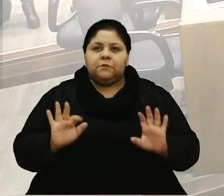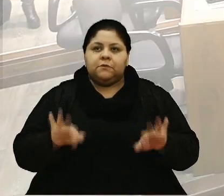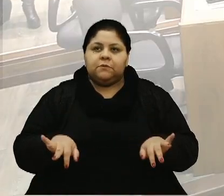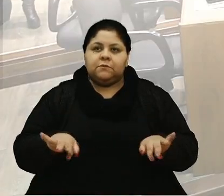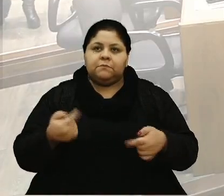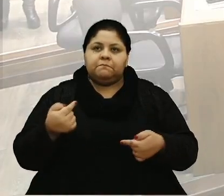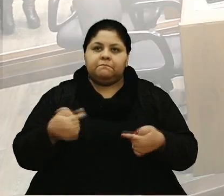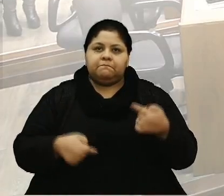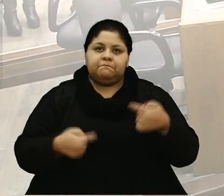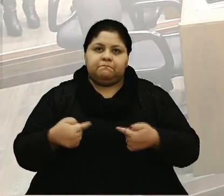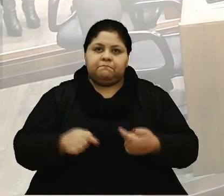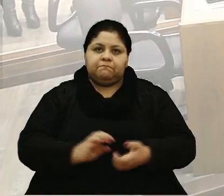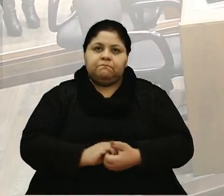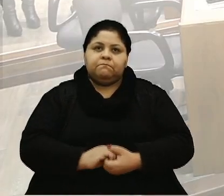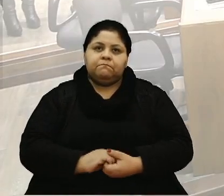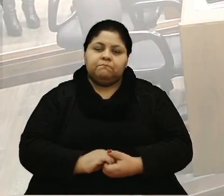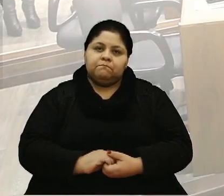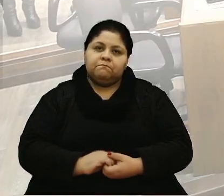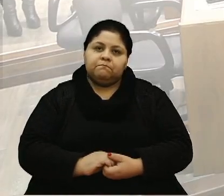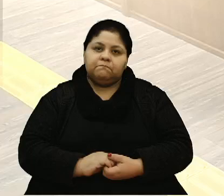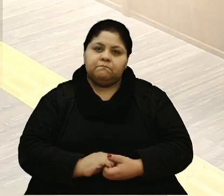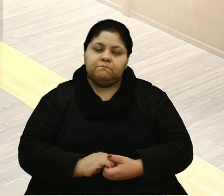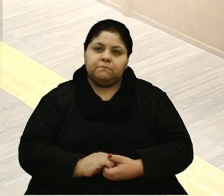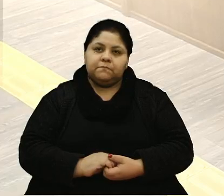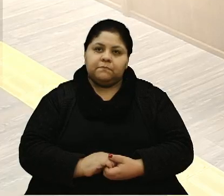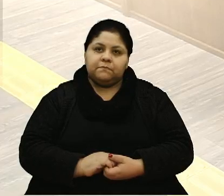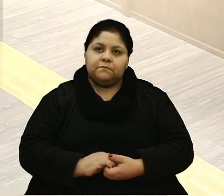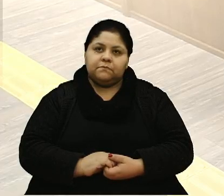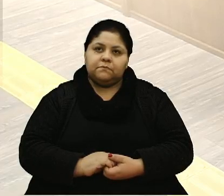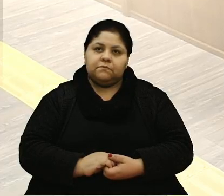Encerrada a primeira discussão.